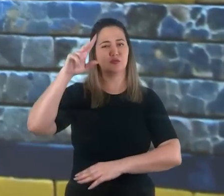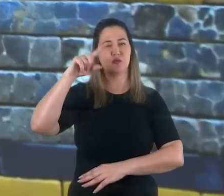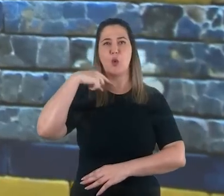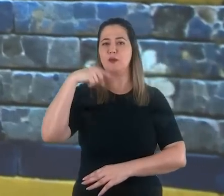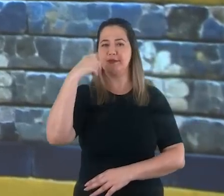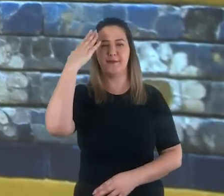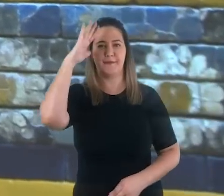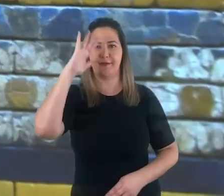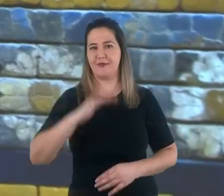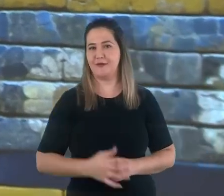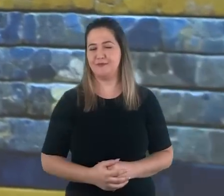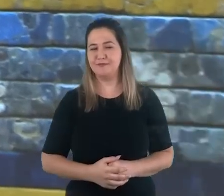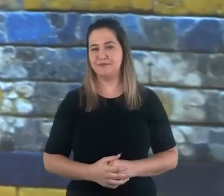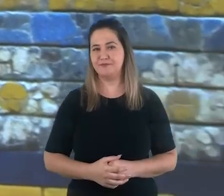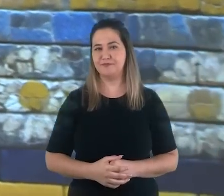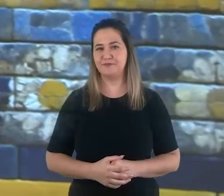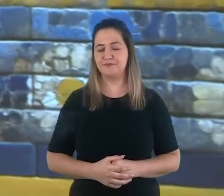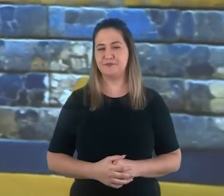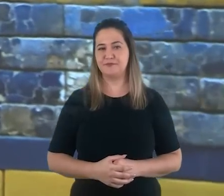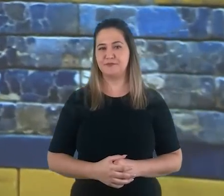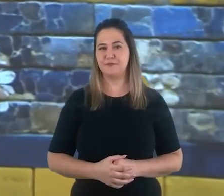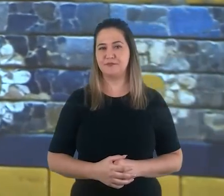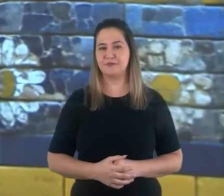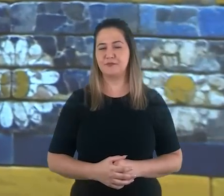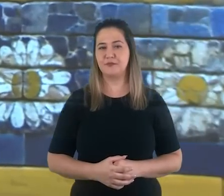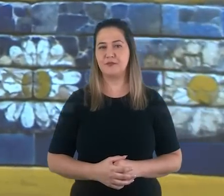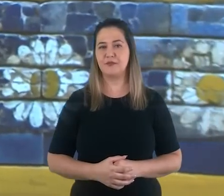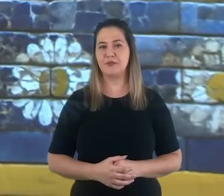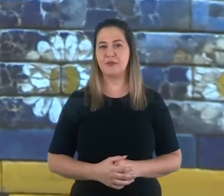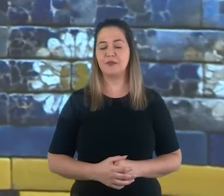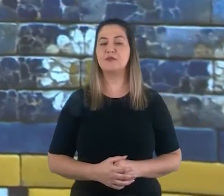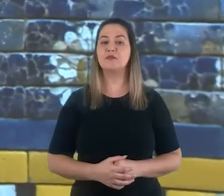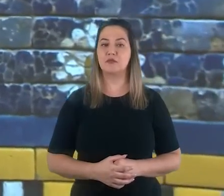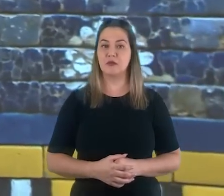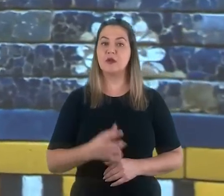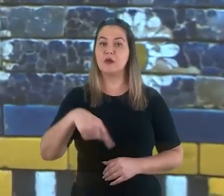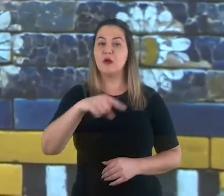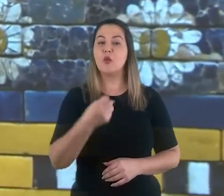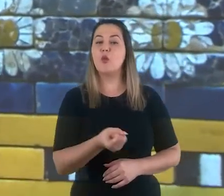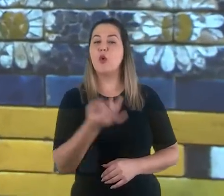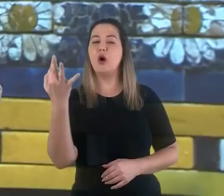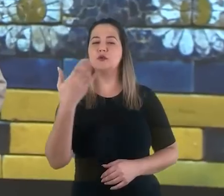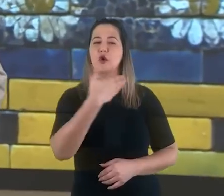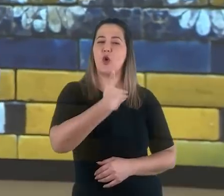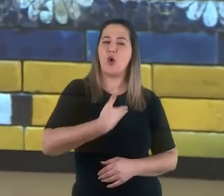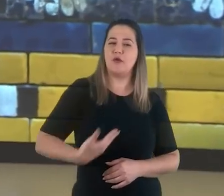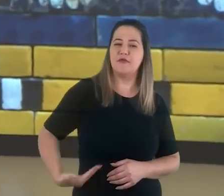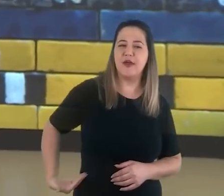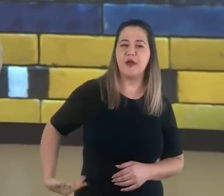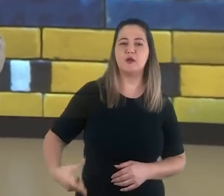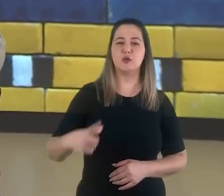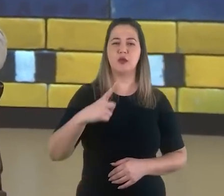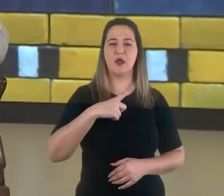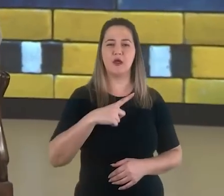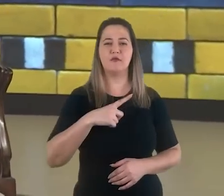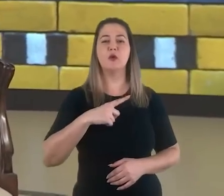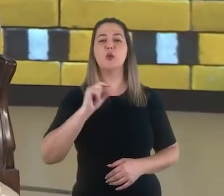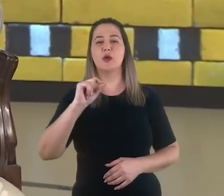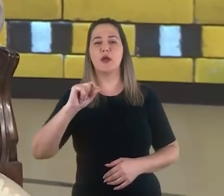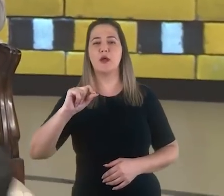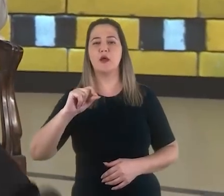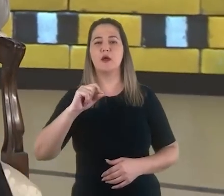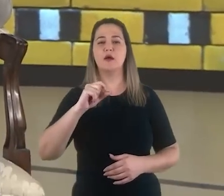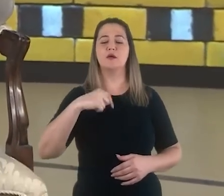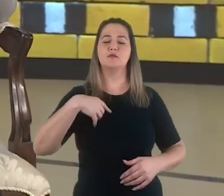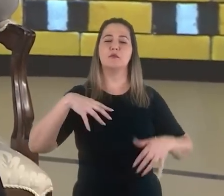Enquanto os reinos anteriores foram vencidos pela tempestade dos tempos, pelas batalhas, este reino eterno nunca seria anulado por